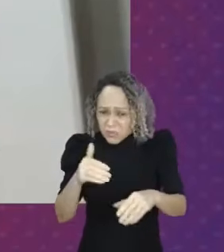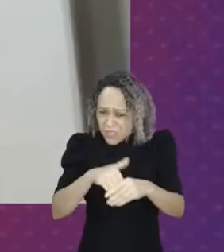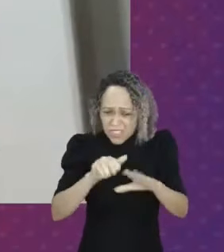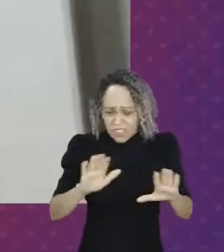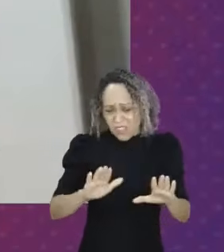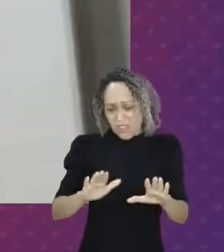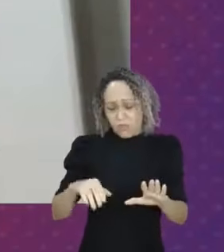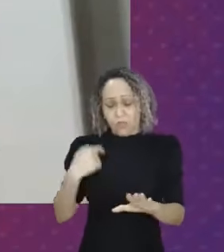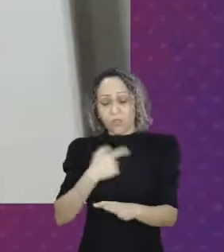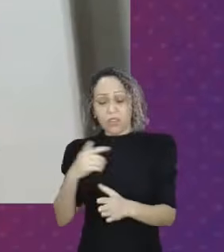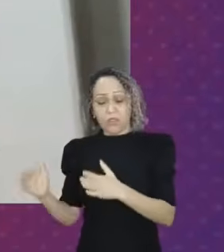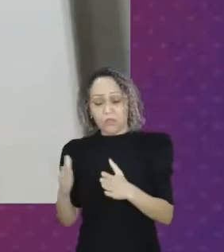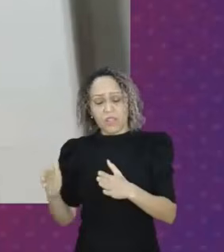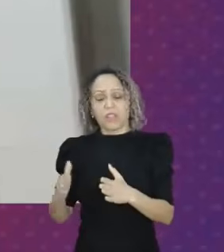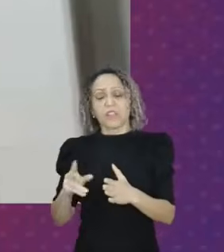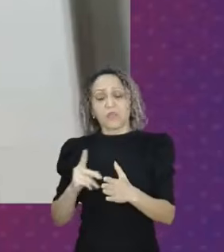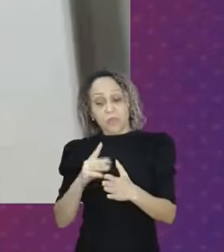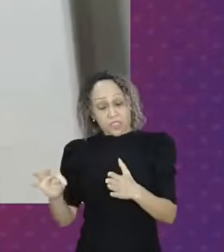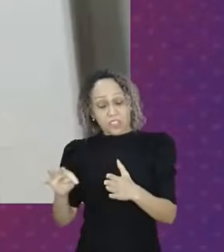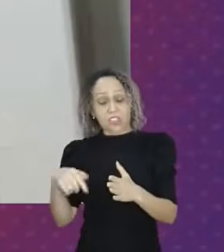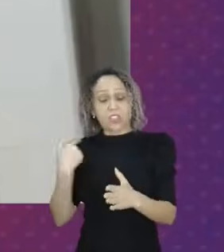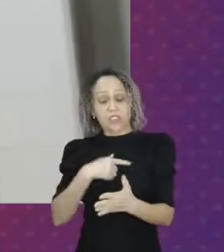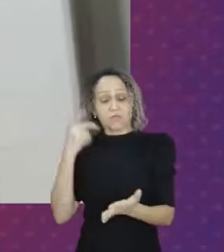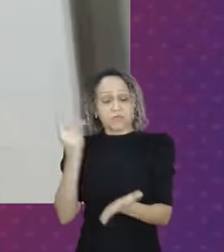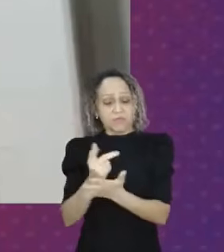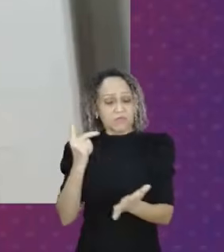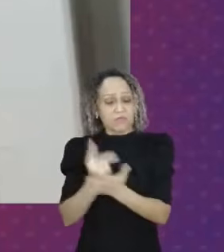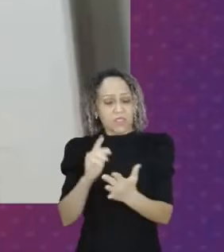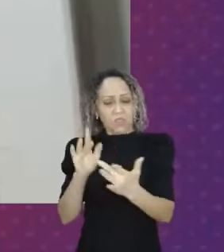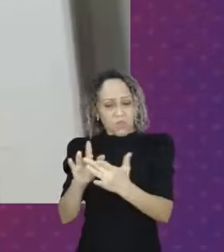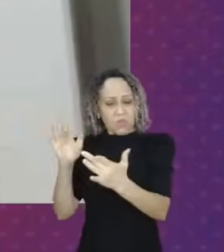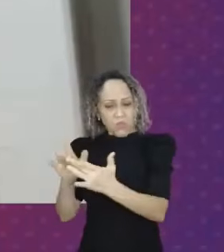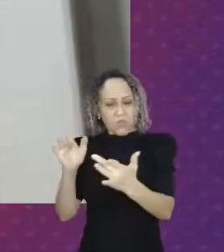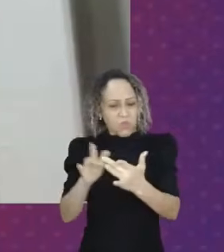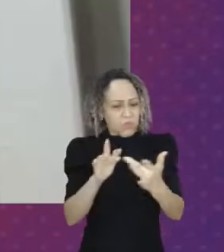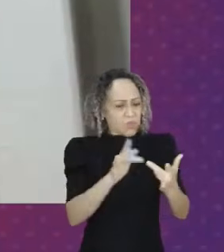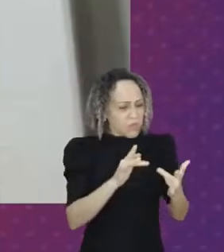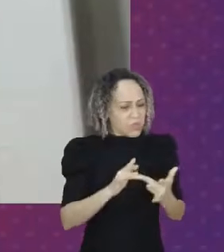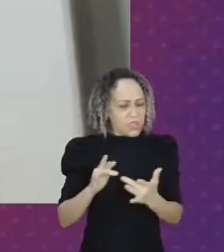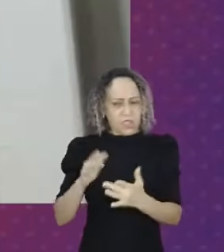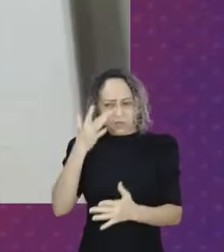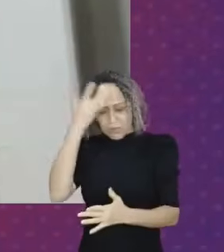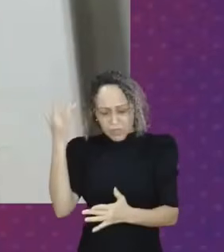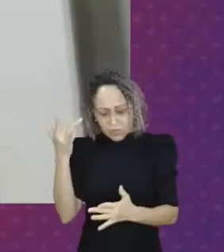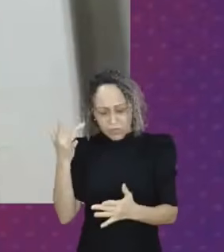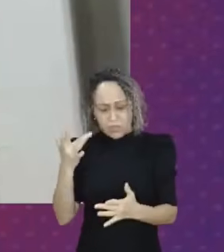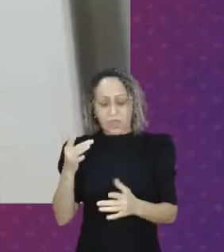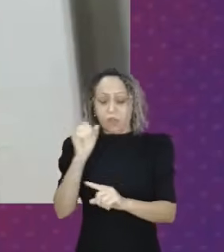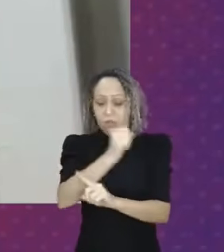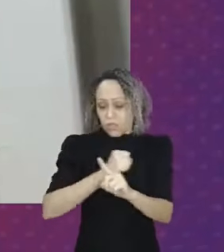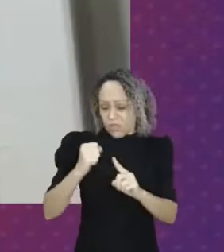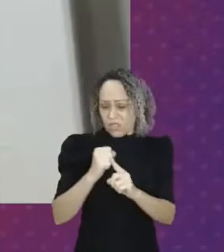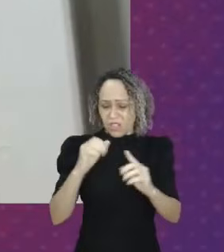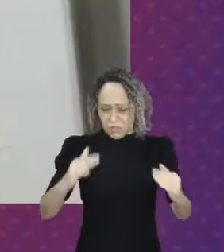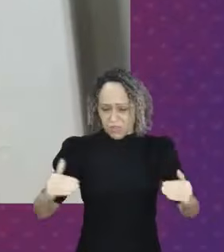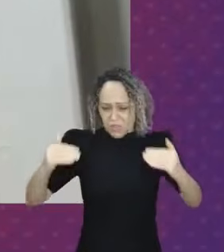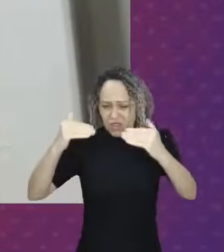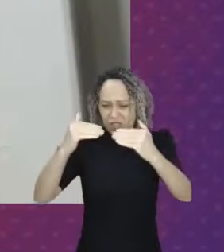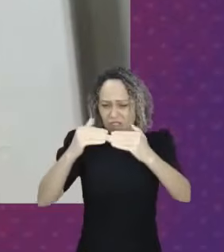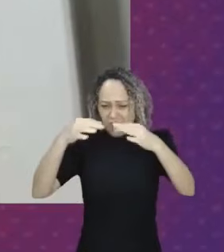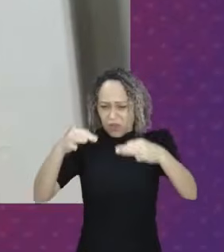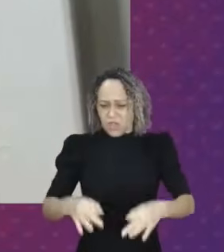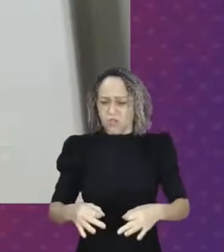fazemos na luta por justiça social, por uma população, por uma sociedade mais igualitária, mais justa,